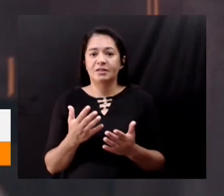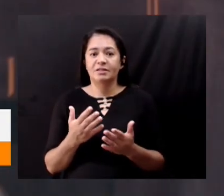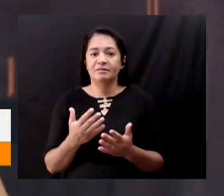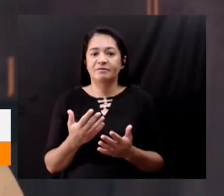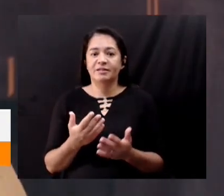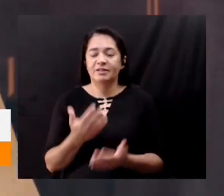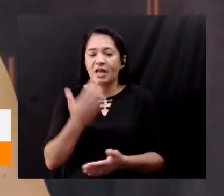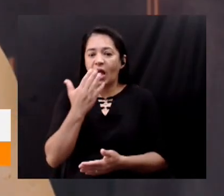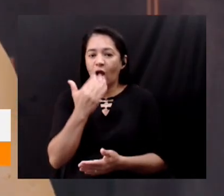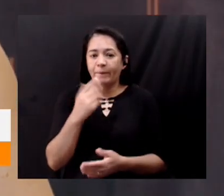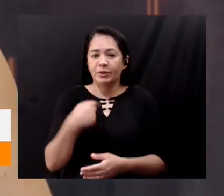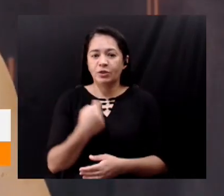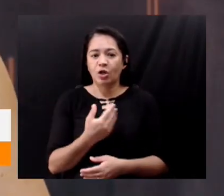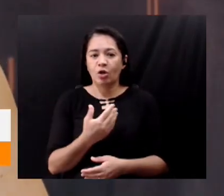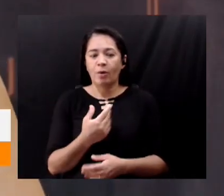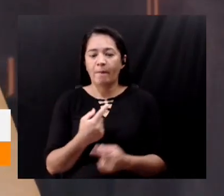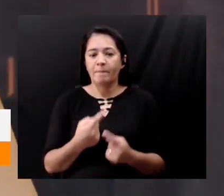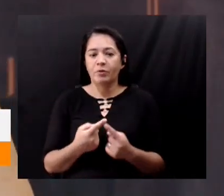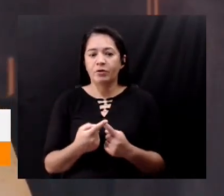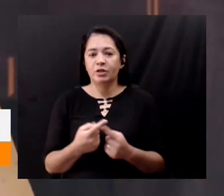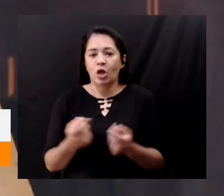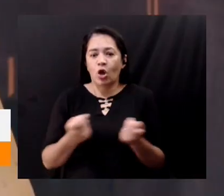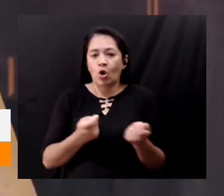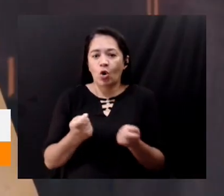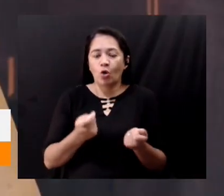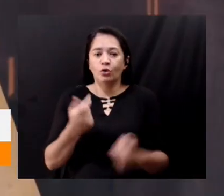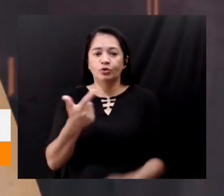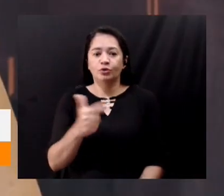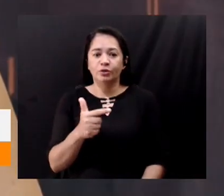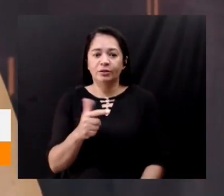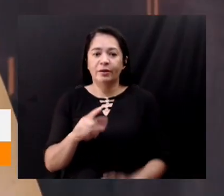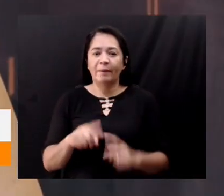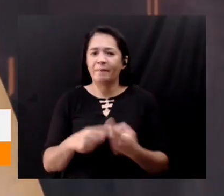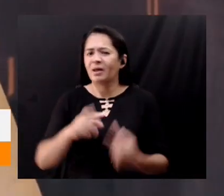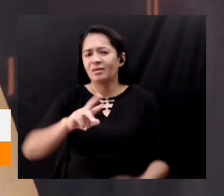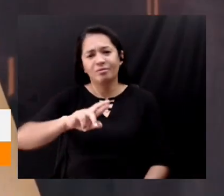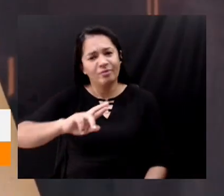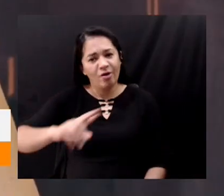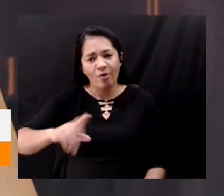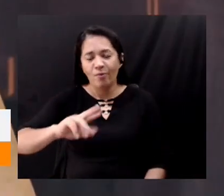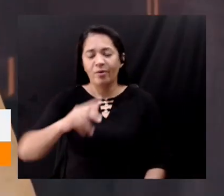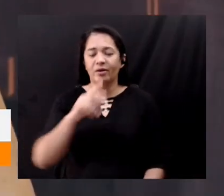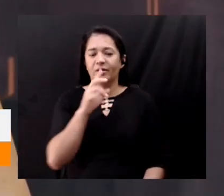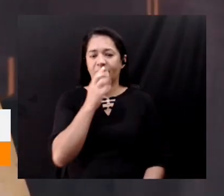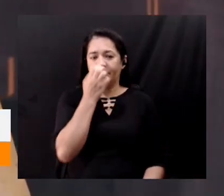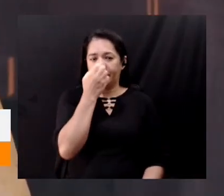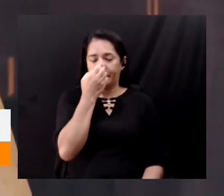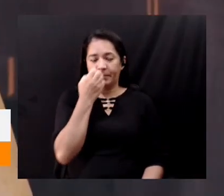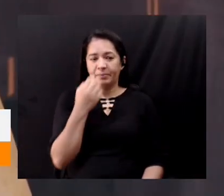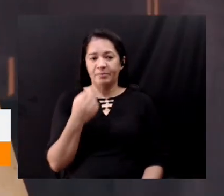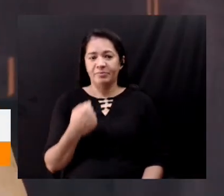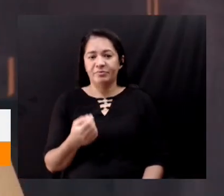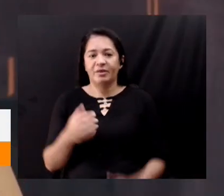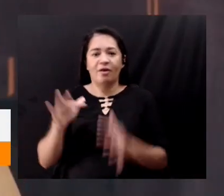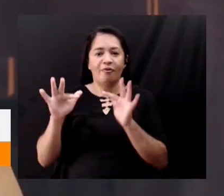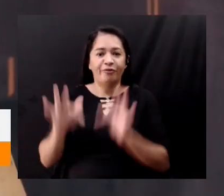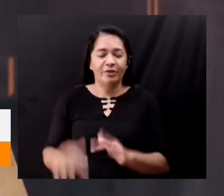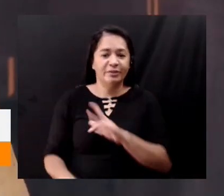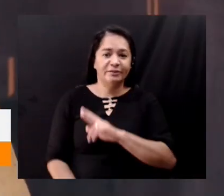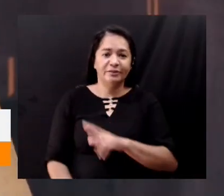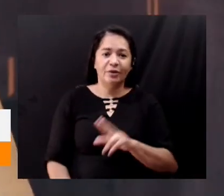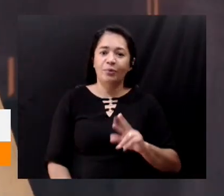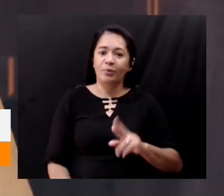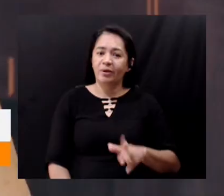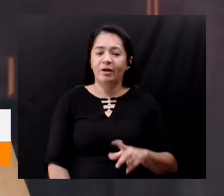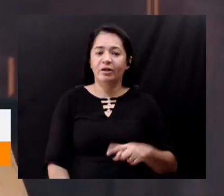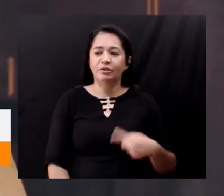que a gente não tem mais controle sobre isso. Mas isso não necessariamente é um fim, a gente pode sim trabalhar com